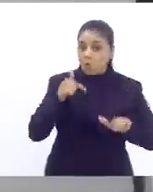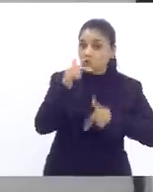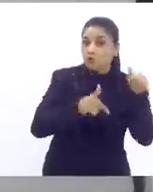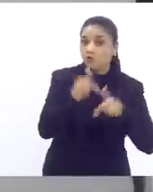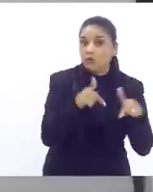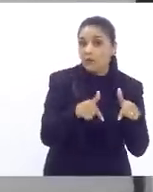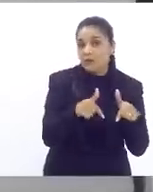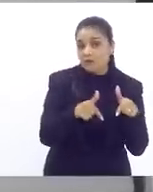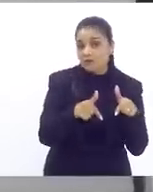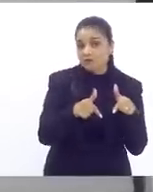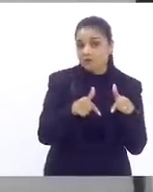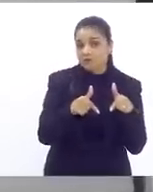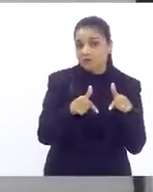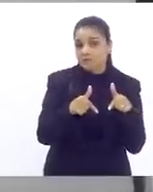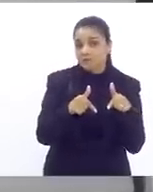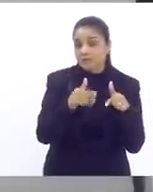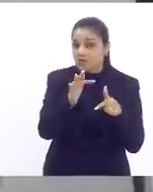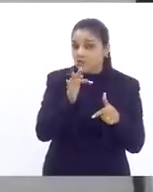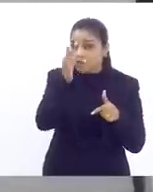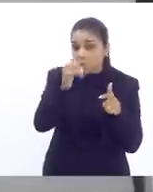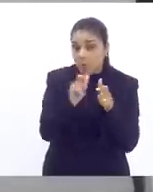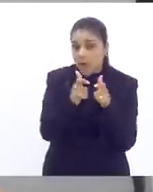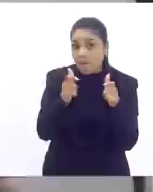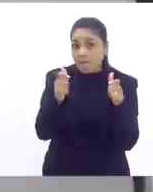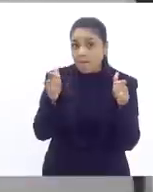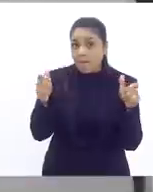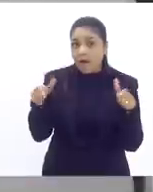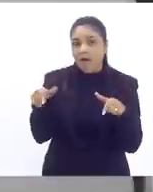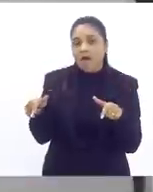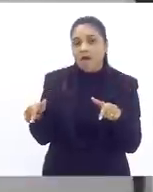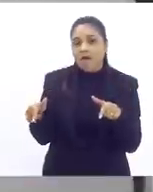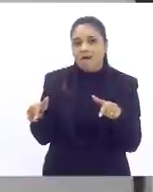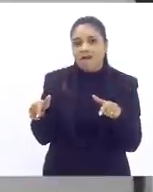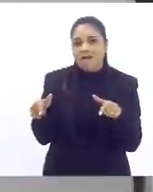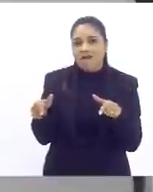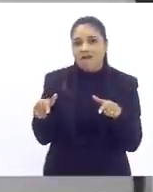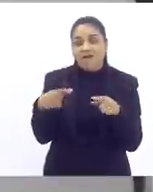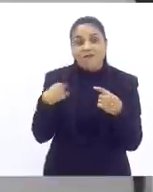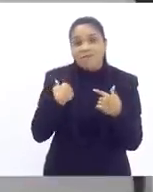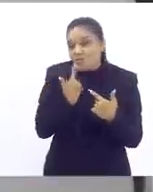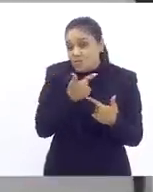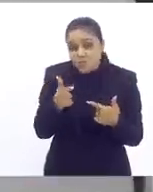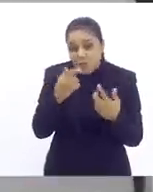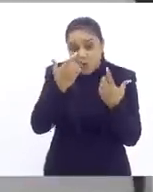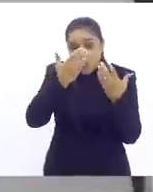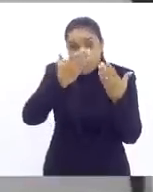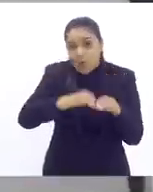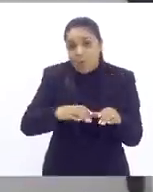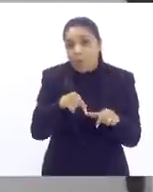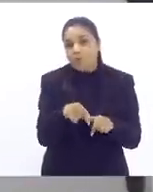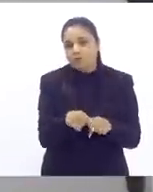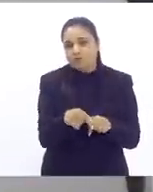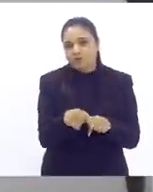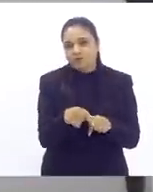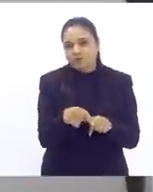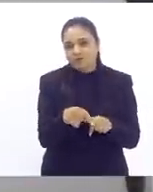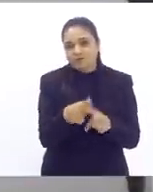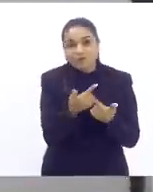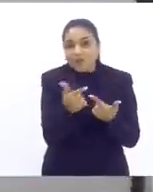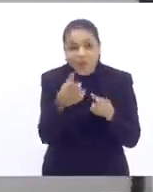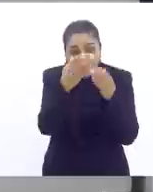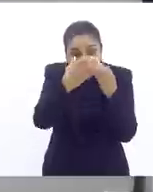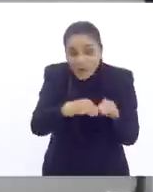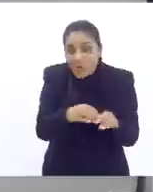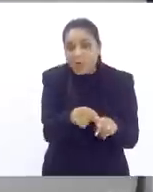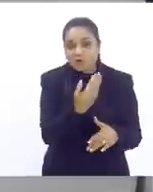vez maior porque não há a rotina do concurso público então